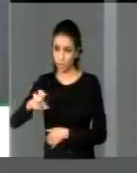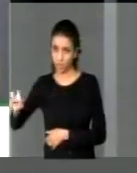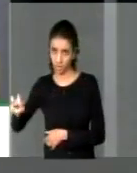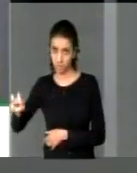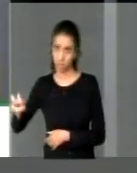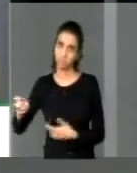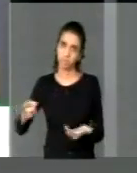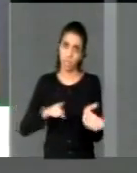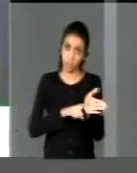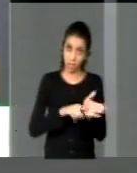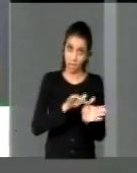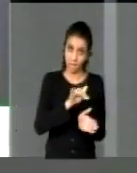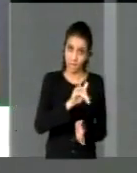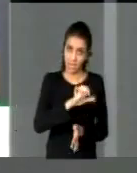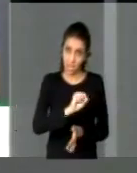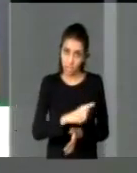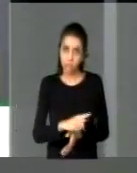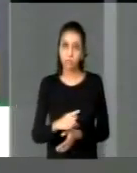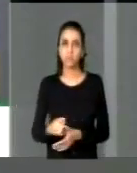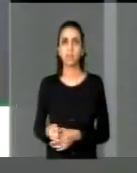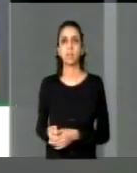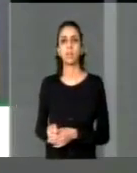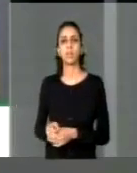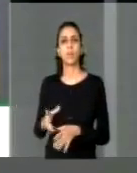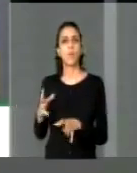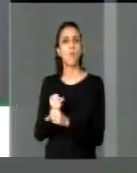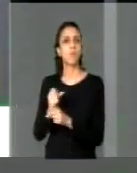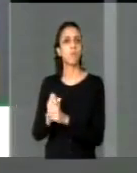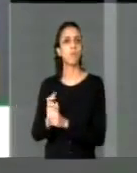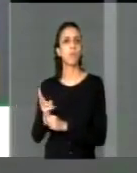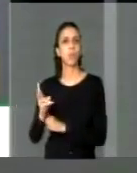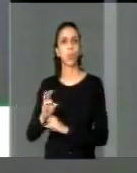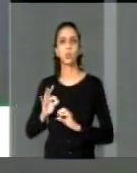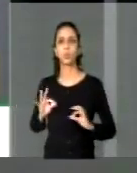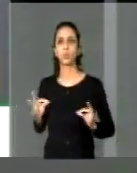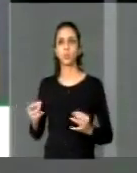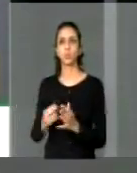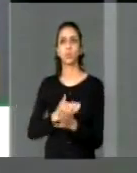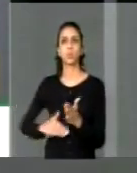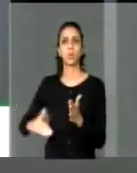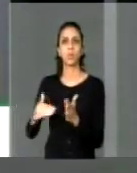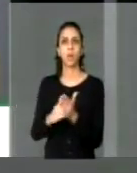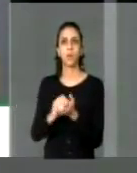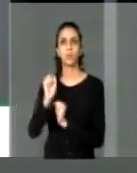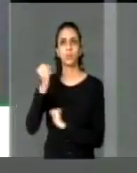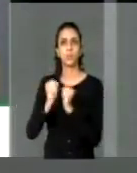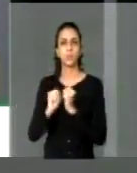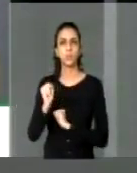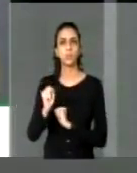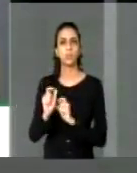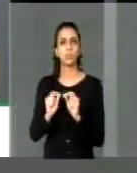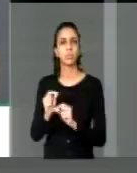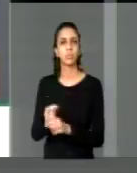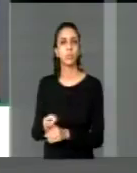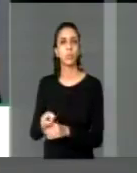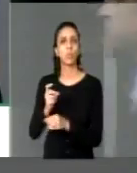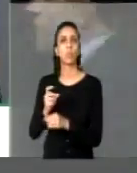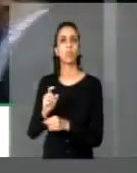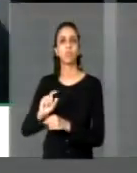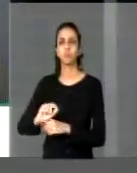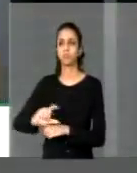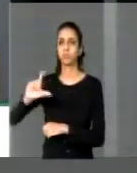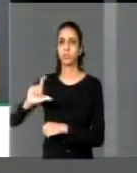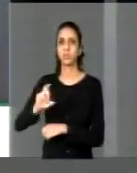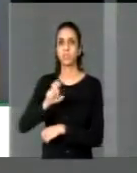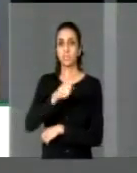estudos da Fiesp, o valor bruto da produção de fornecedores de bens para a indústria de óleo e gás obteve um crescimento real